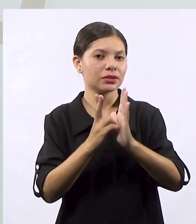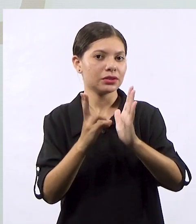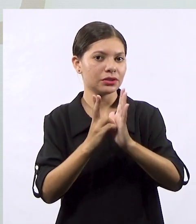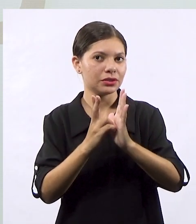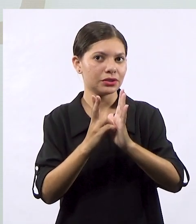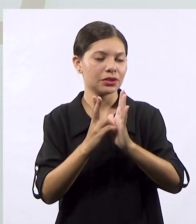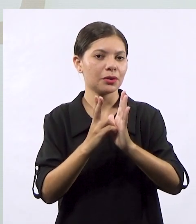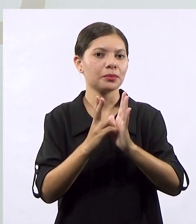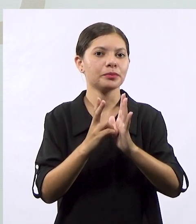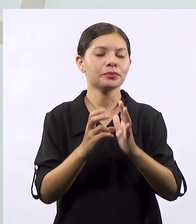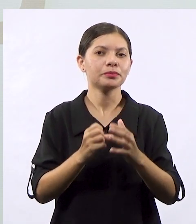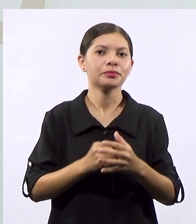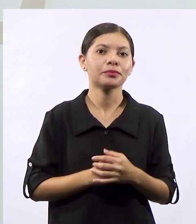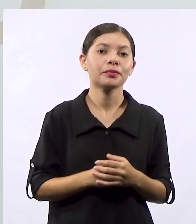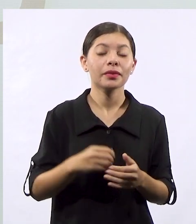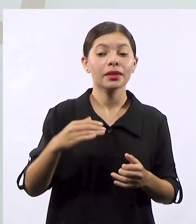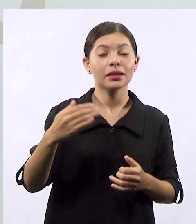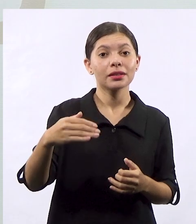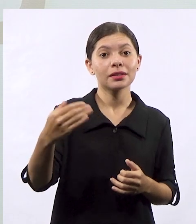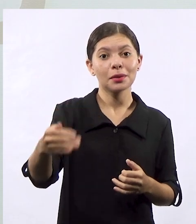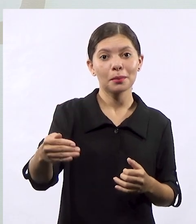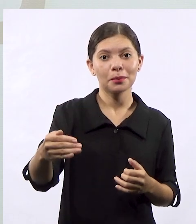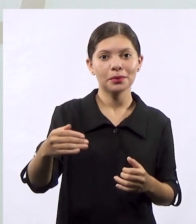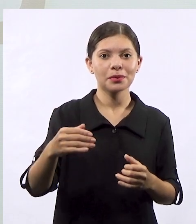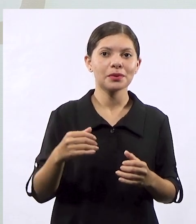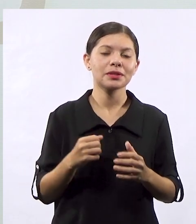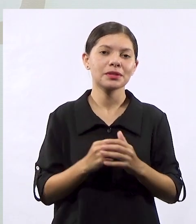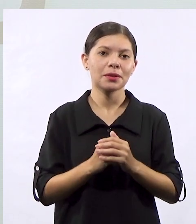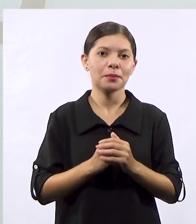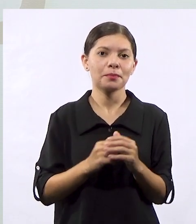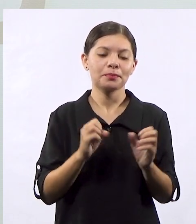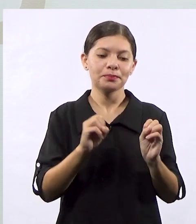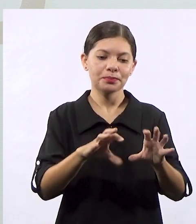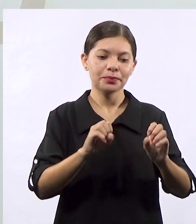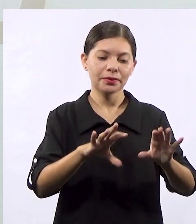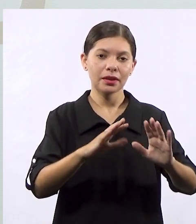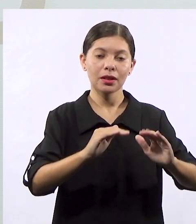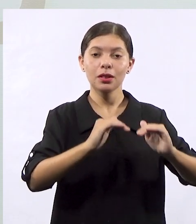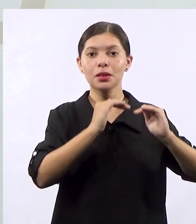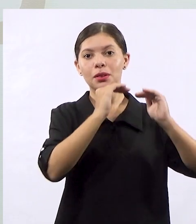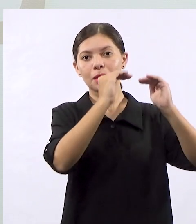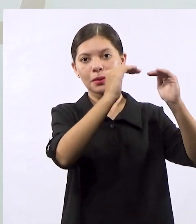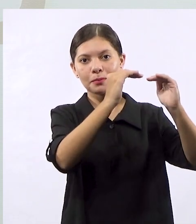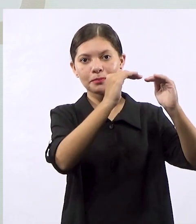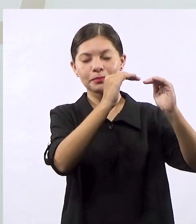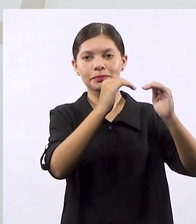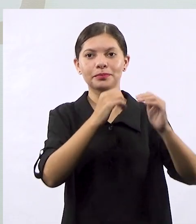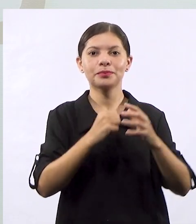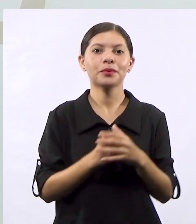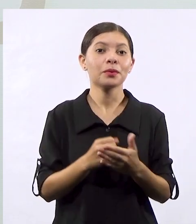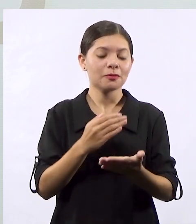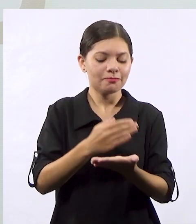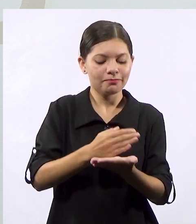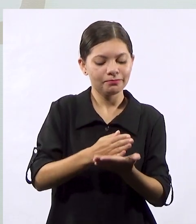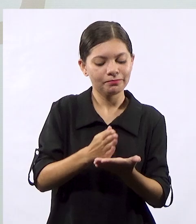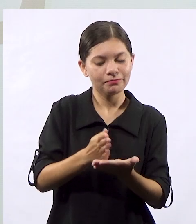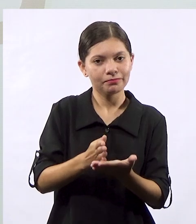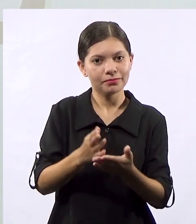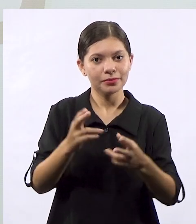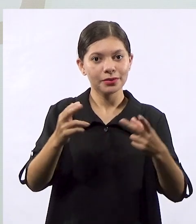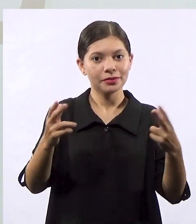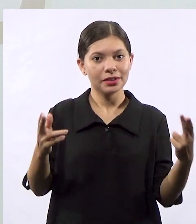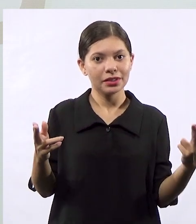indígena, educação profissional. E depois eu tenho o ensino superior. O ensino superior, ele vai ter outra